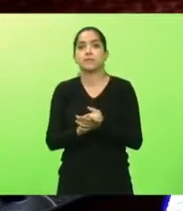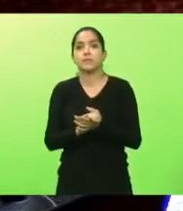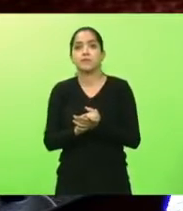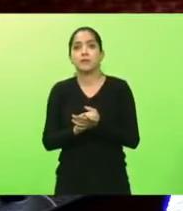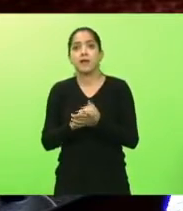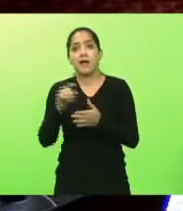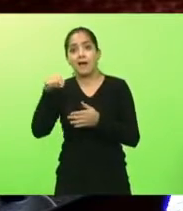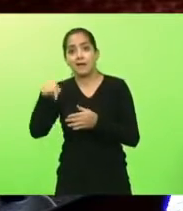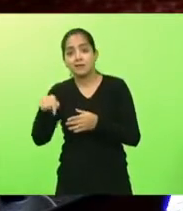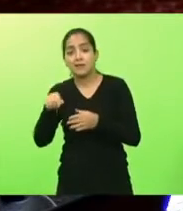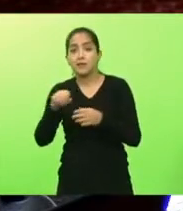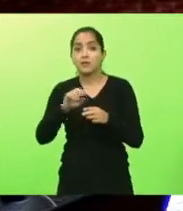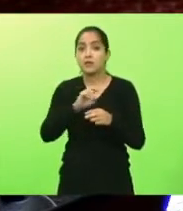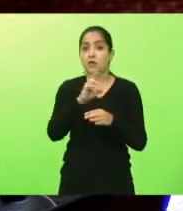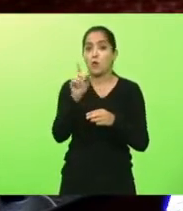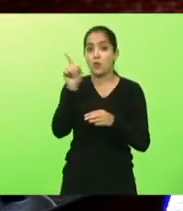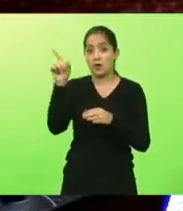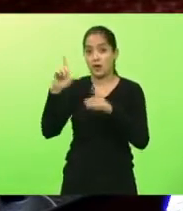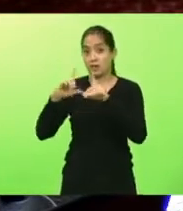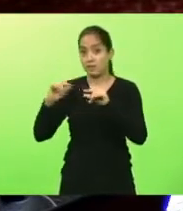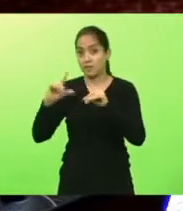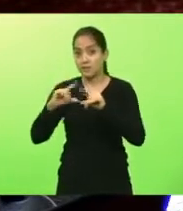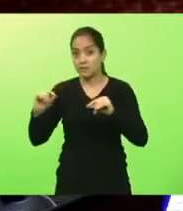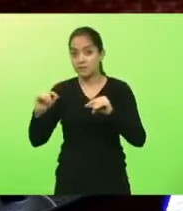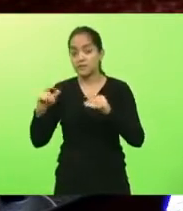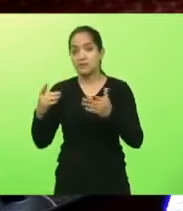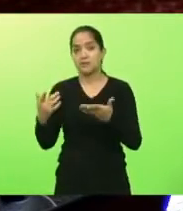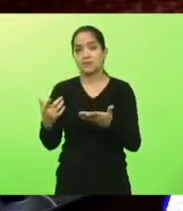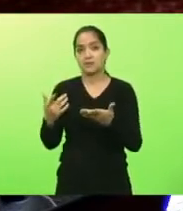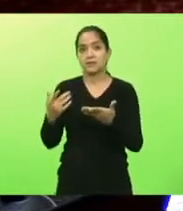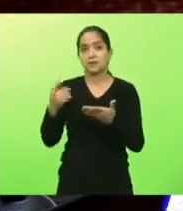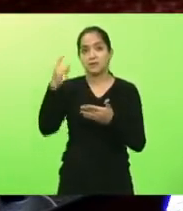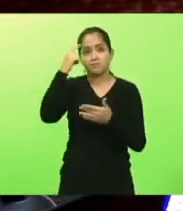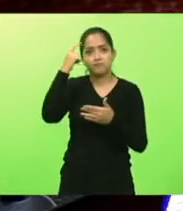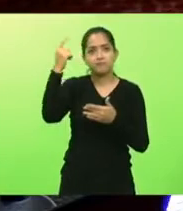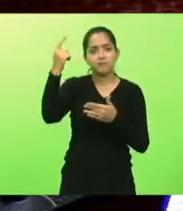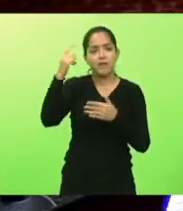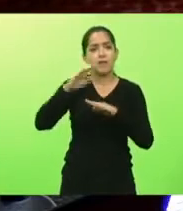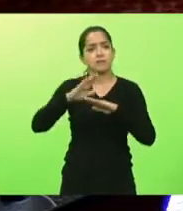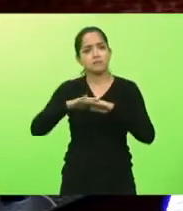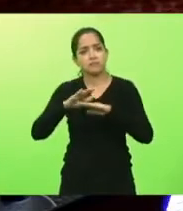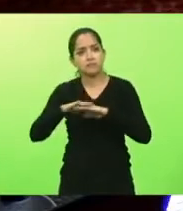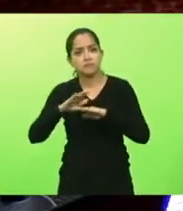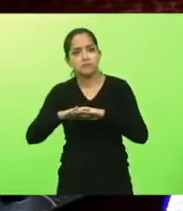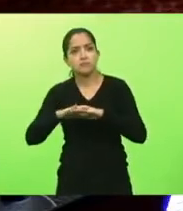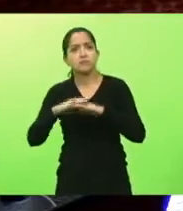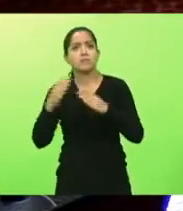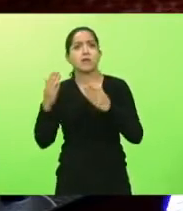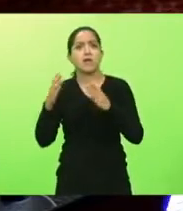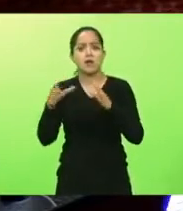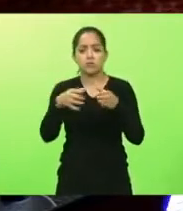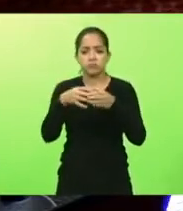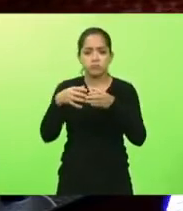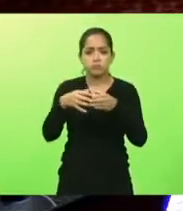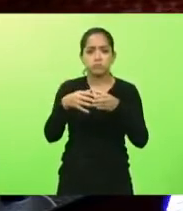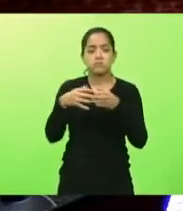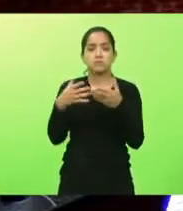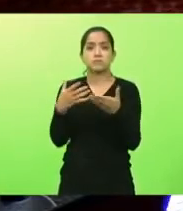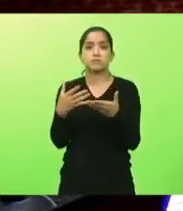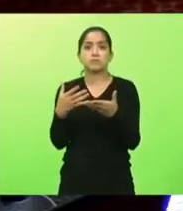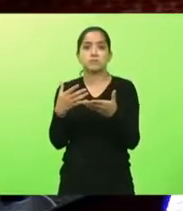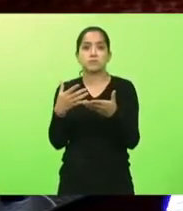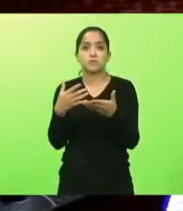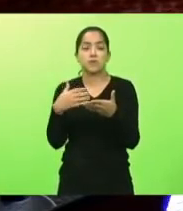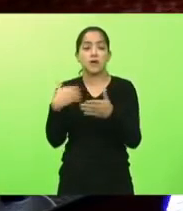aqui ou em Brasília, né, passa pelo campo das ideias, vai para a prática, nossas equipes colocam para funcionar,